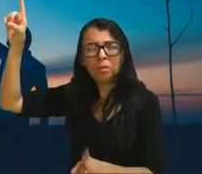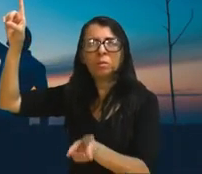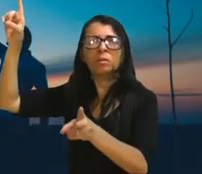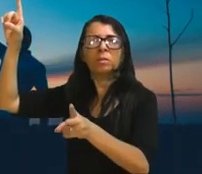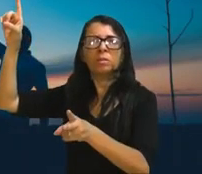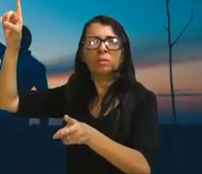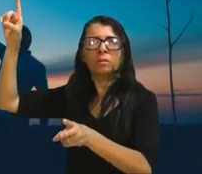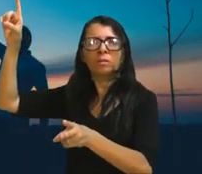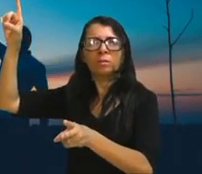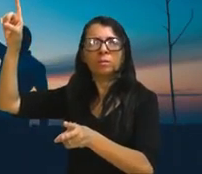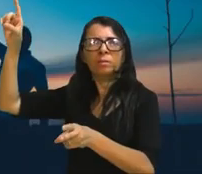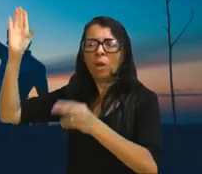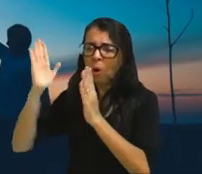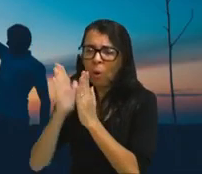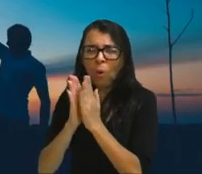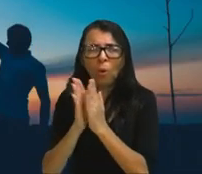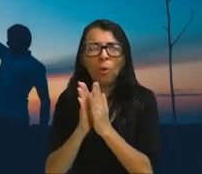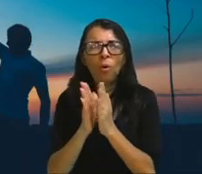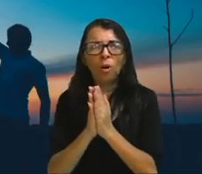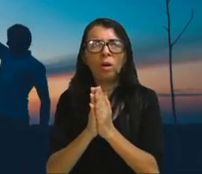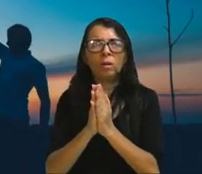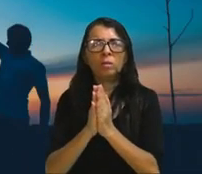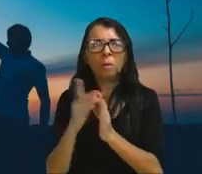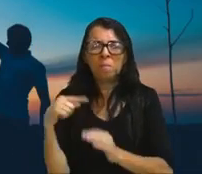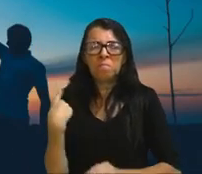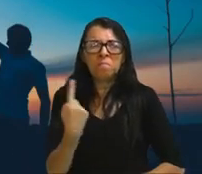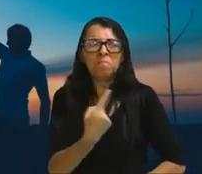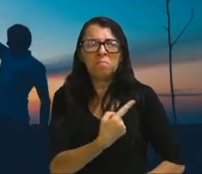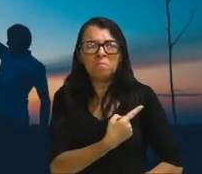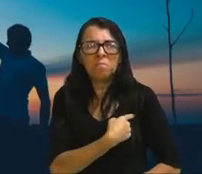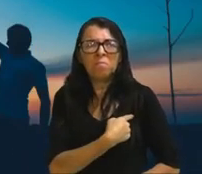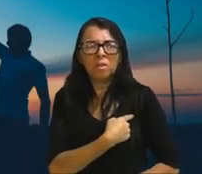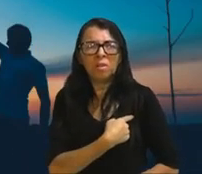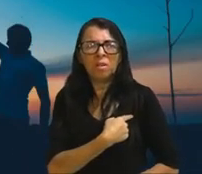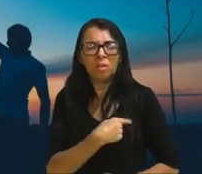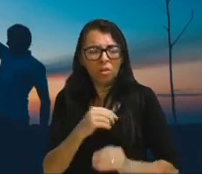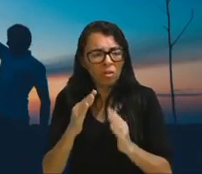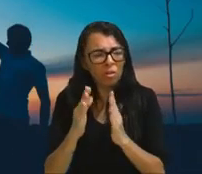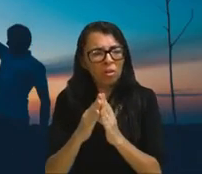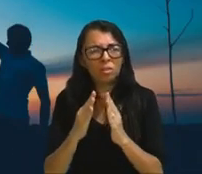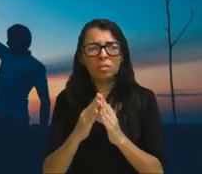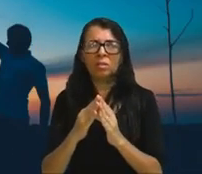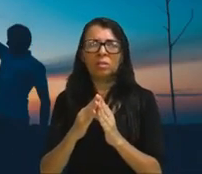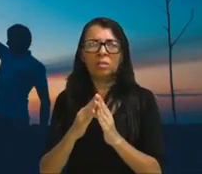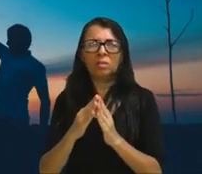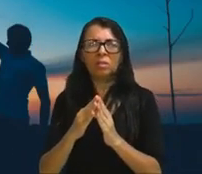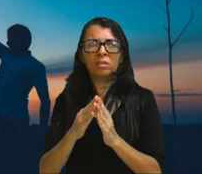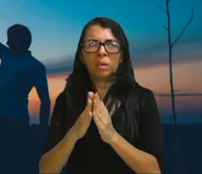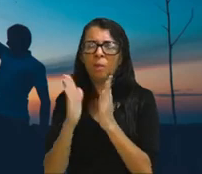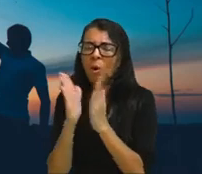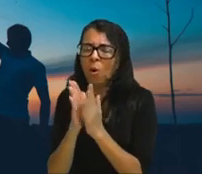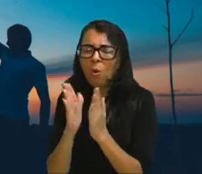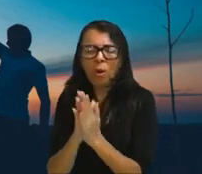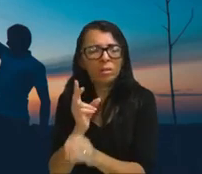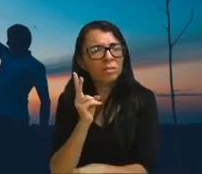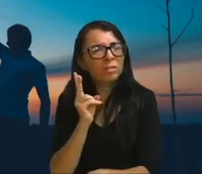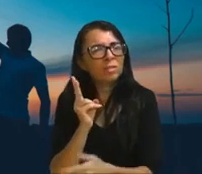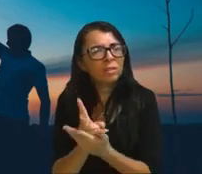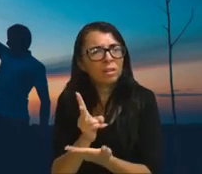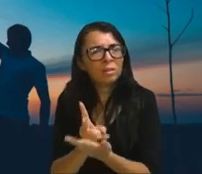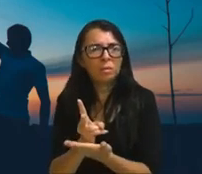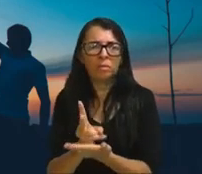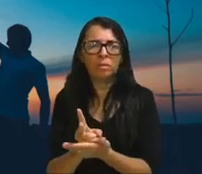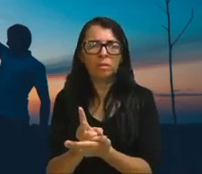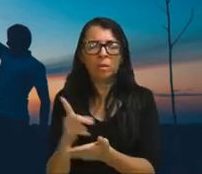pelos teus filhos. Você é responsável por estar orando pelo teu lar. Você é responsável pelo